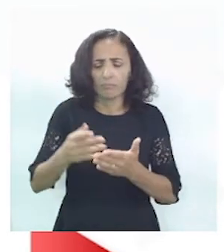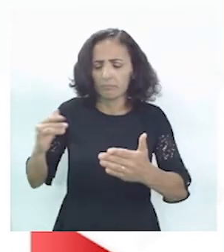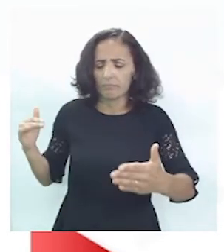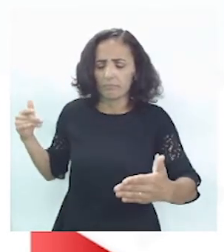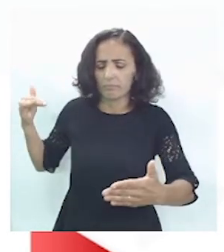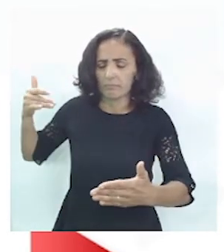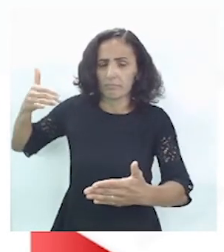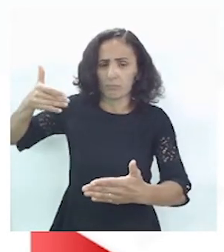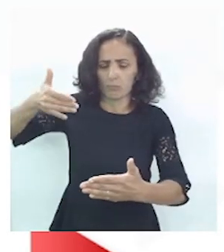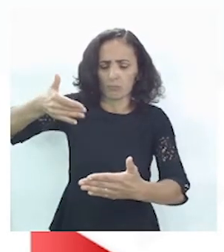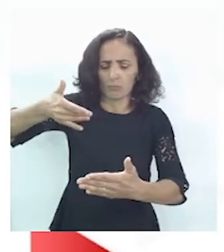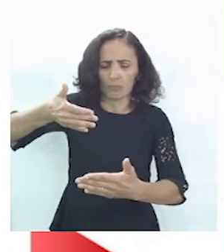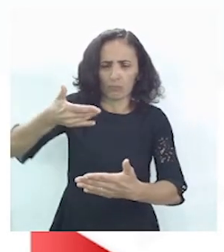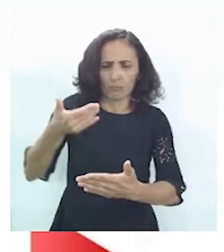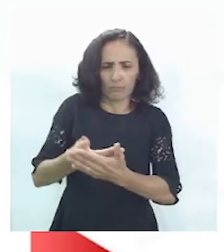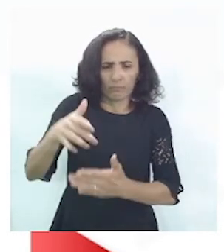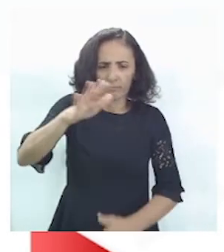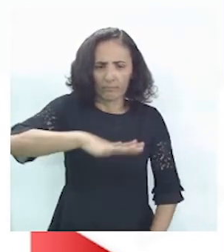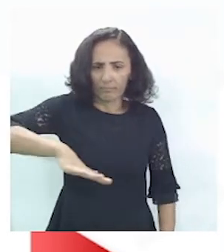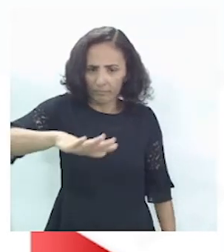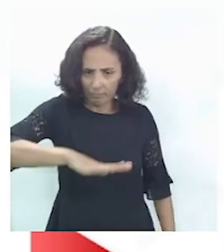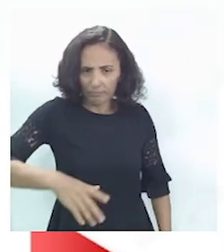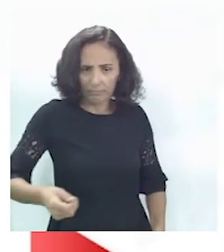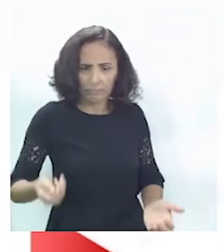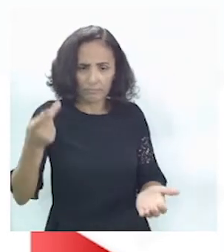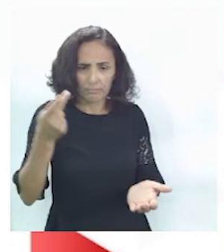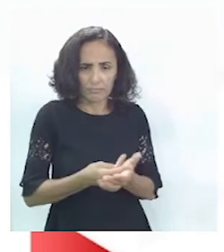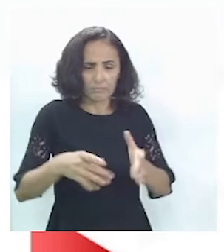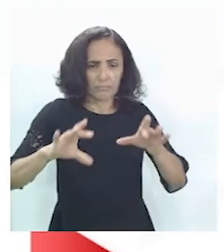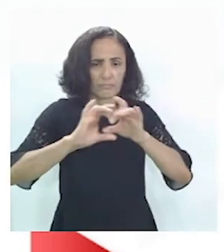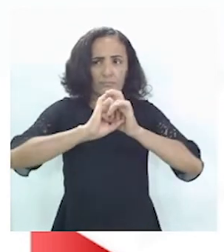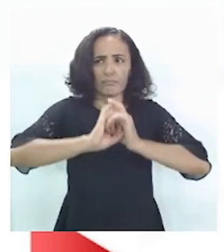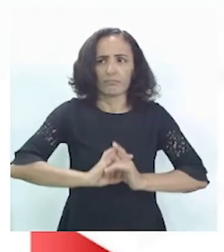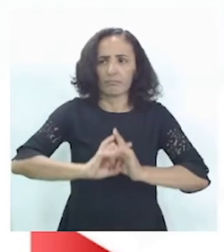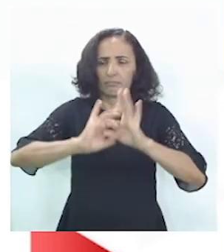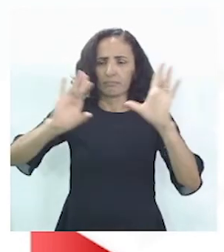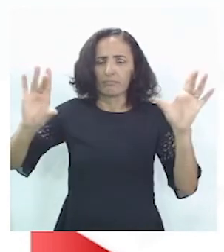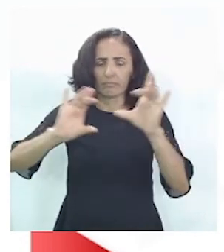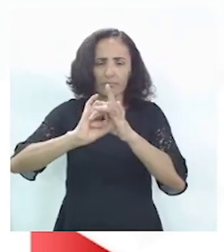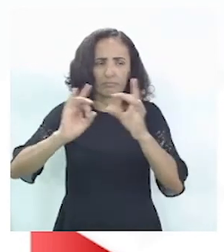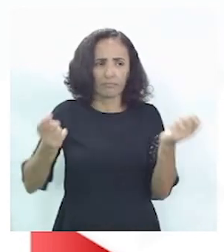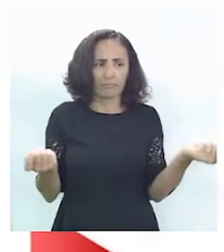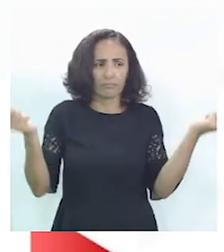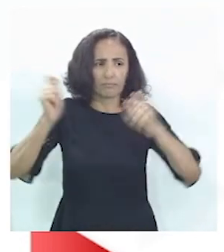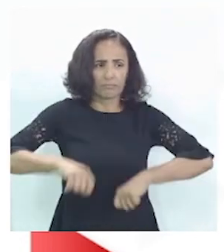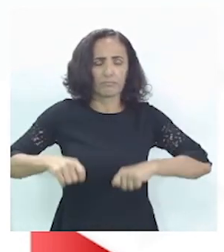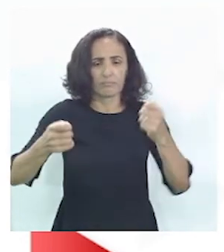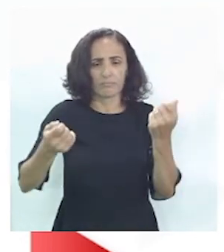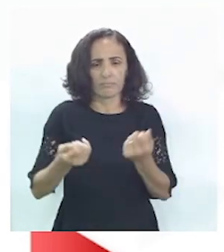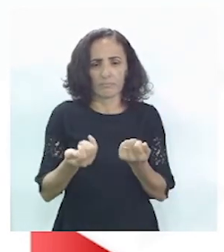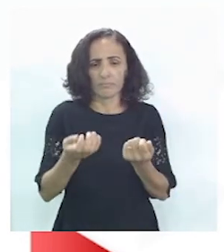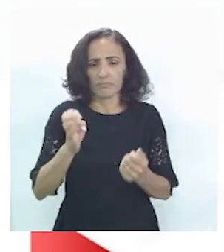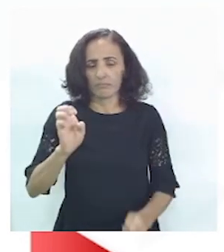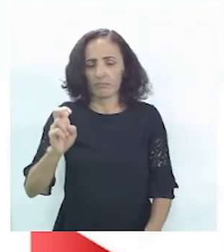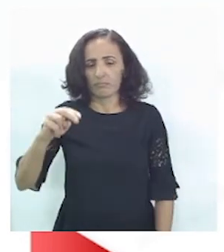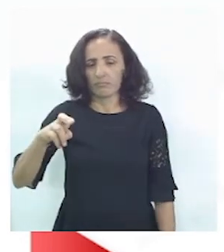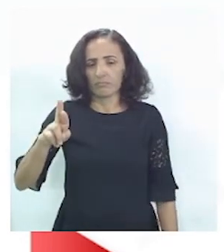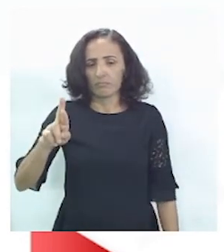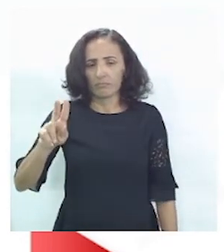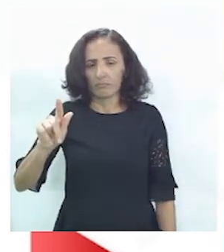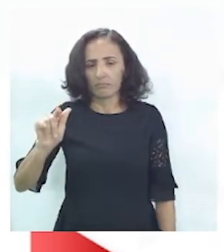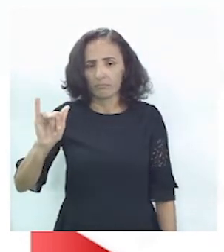urânio enriquecido, que por sua vez vai liberar uma grande quantidade de energia. A energia